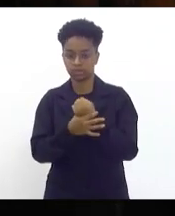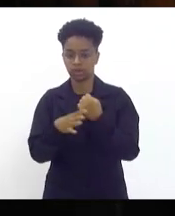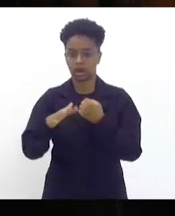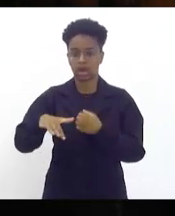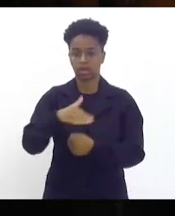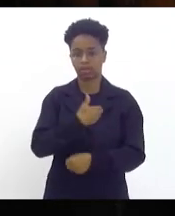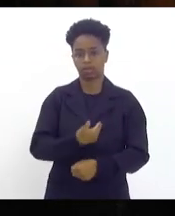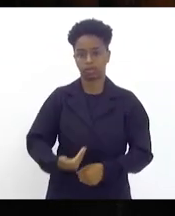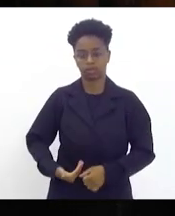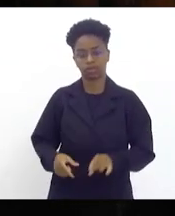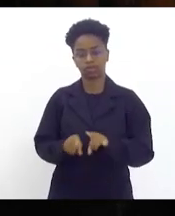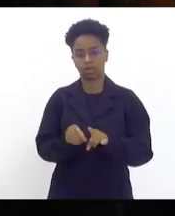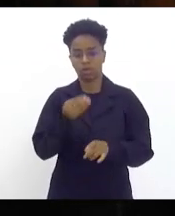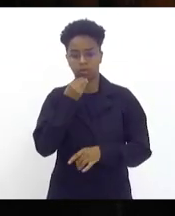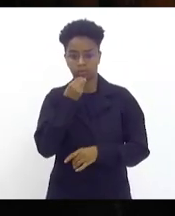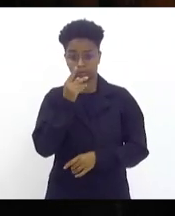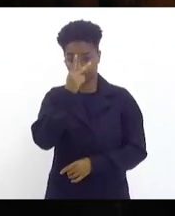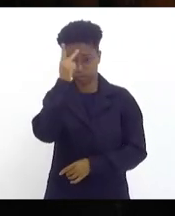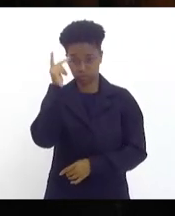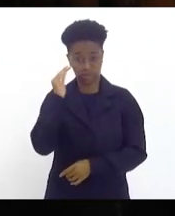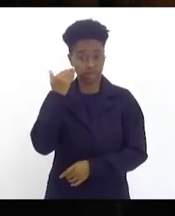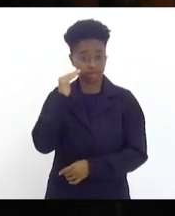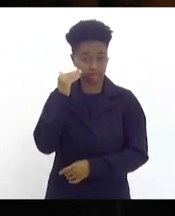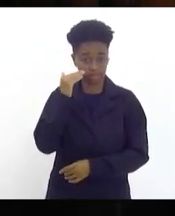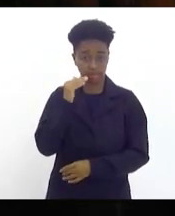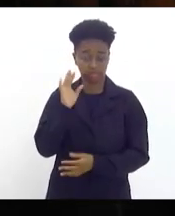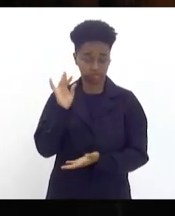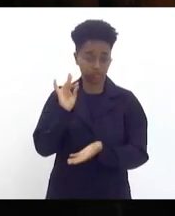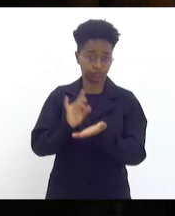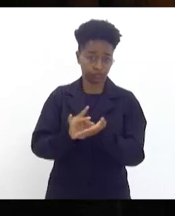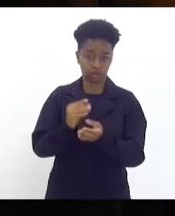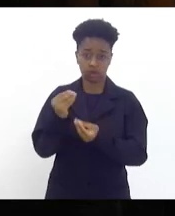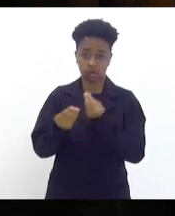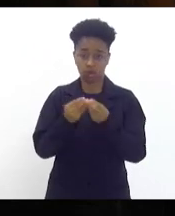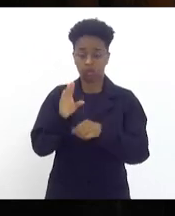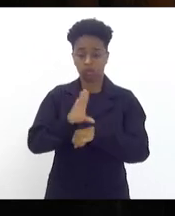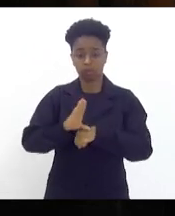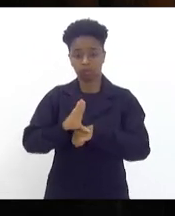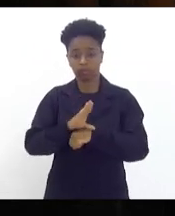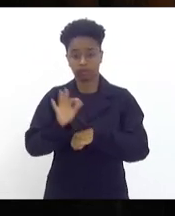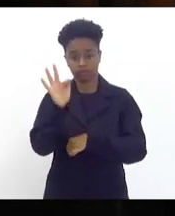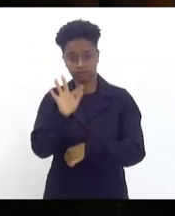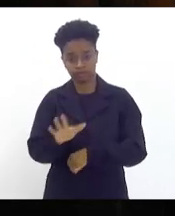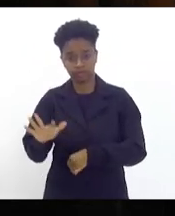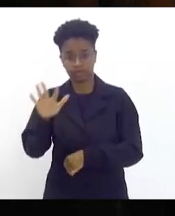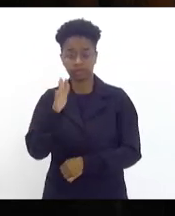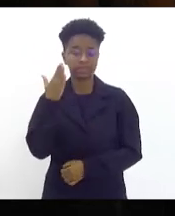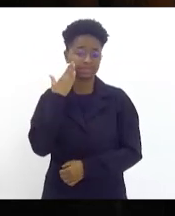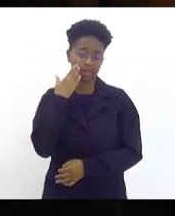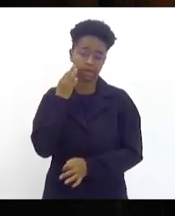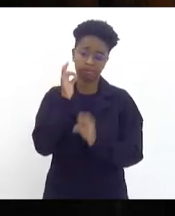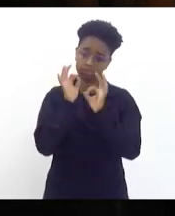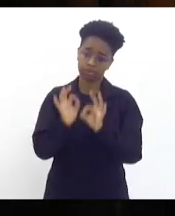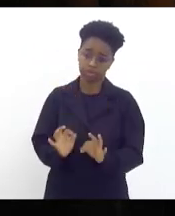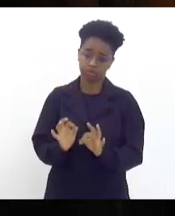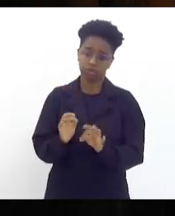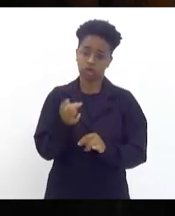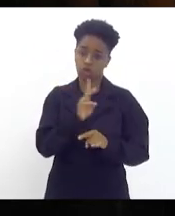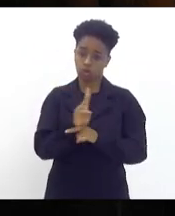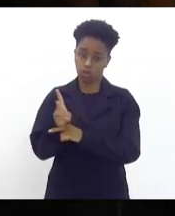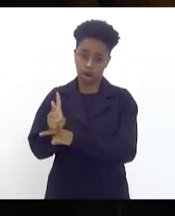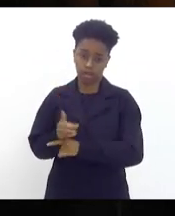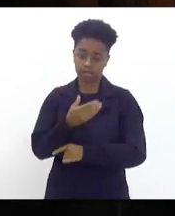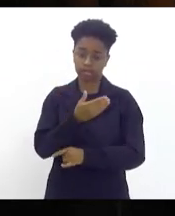obviamente aqueles que compreendem a literalidade da Constituição Federal sabem exatamente que as guardas